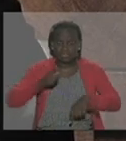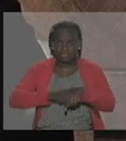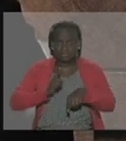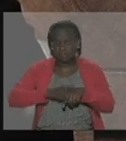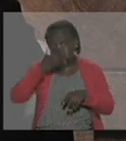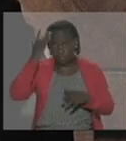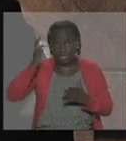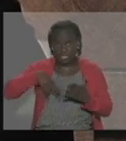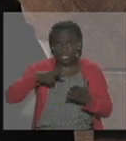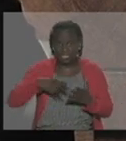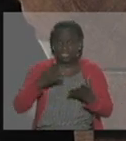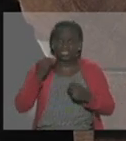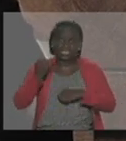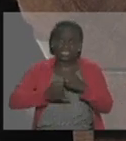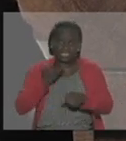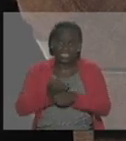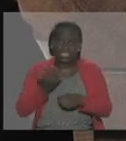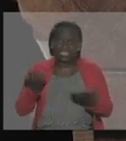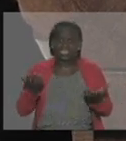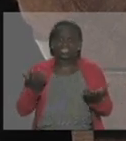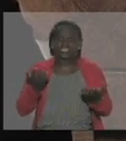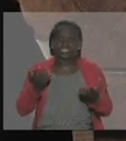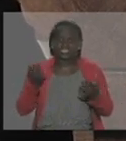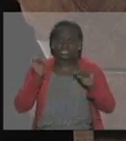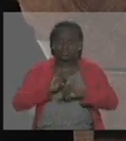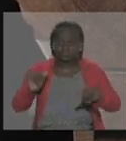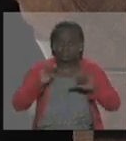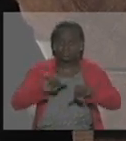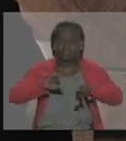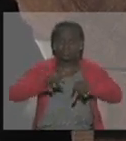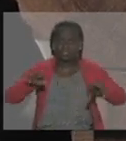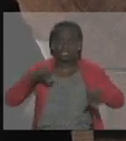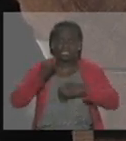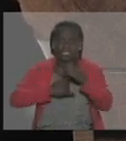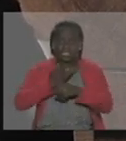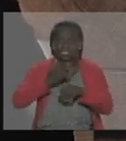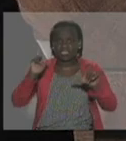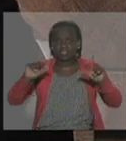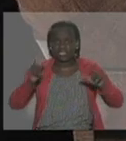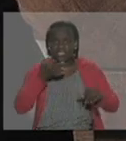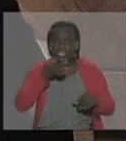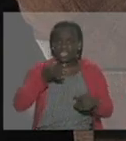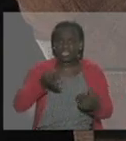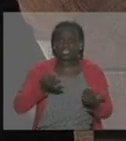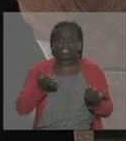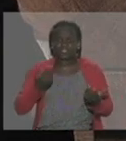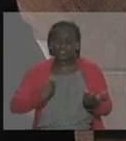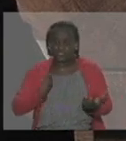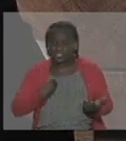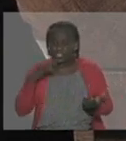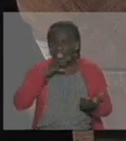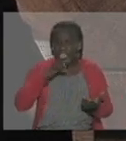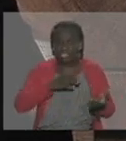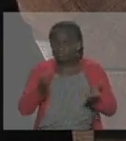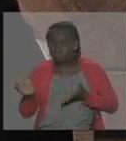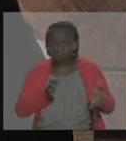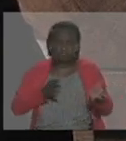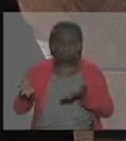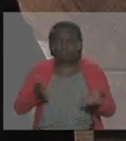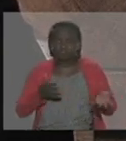tempo do leitor com toda internet com toda a mídia social e televisão e rádio e a